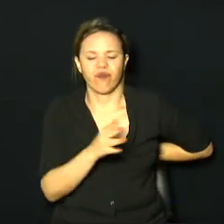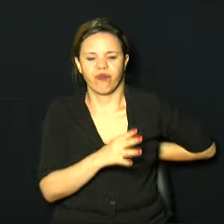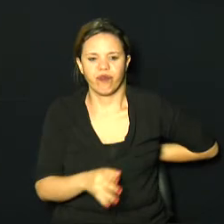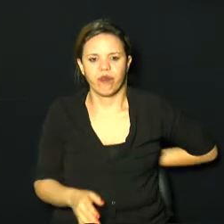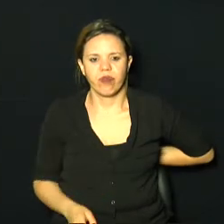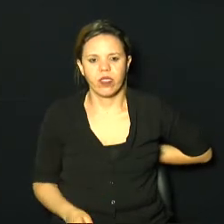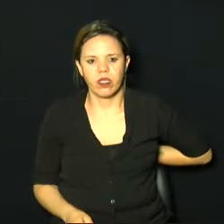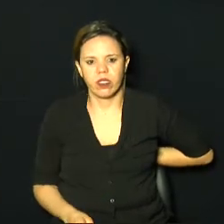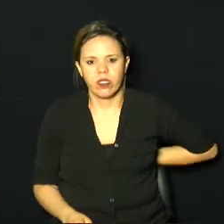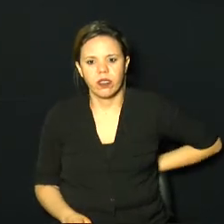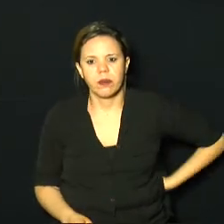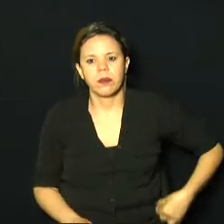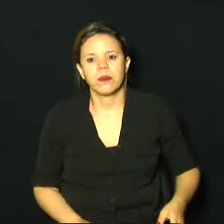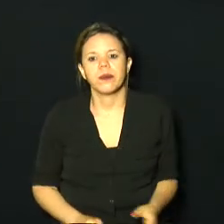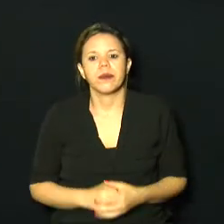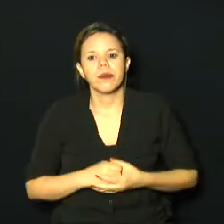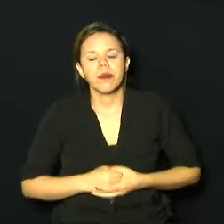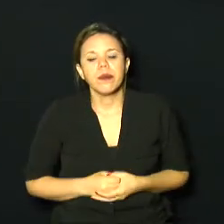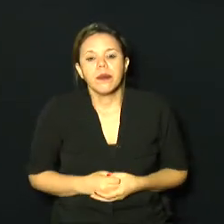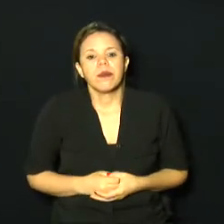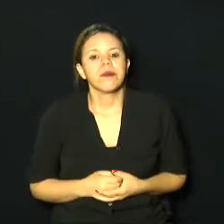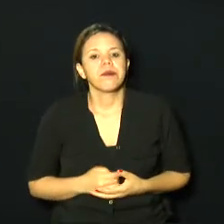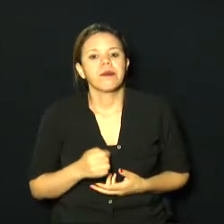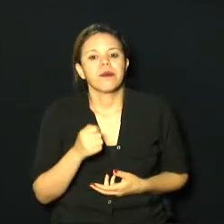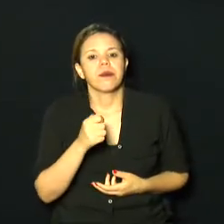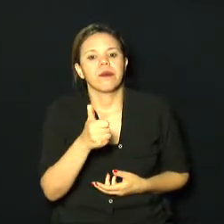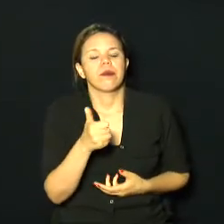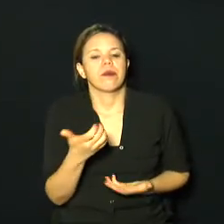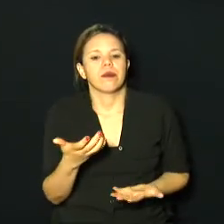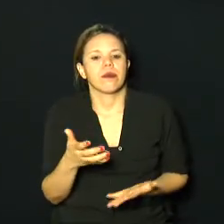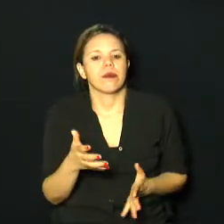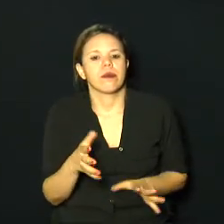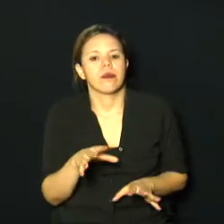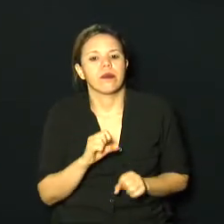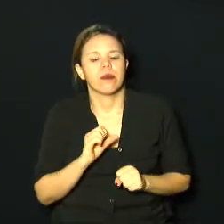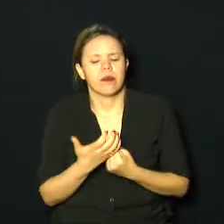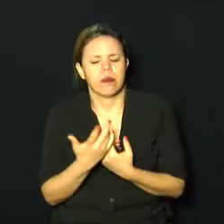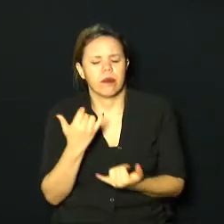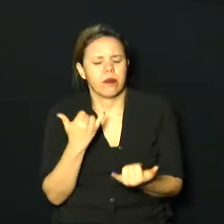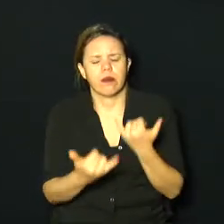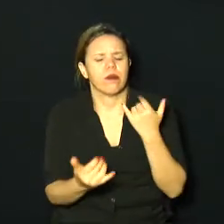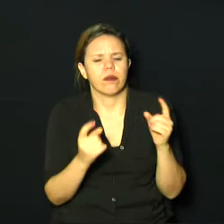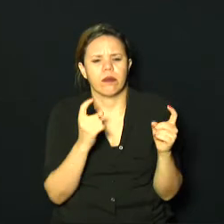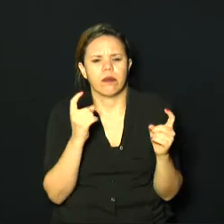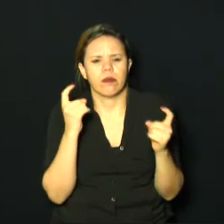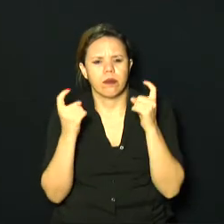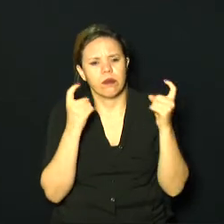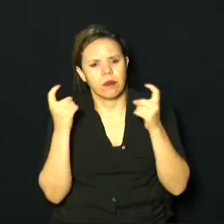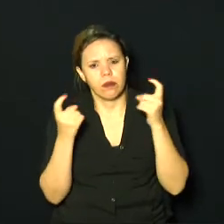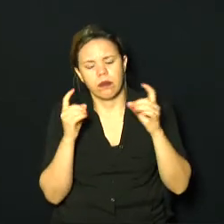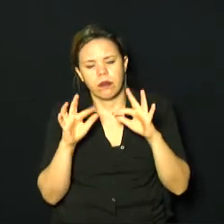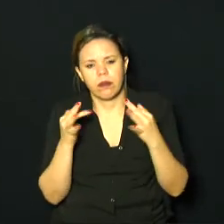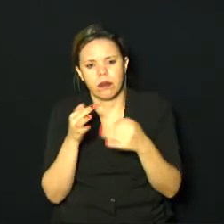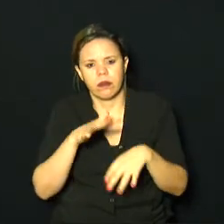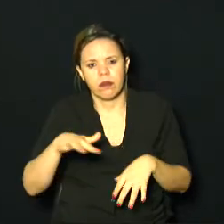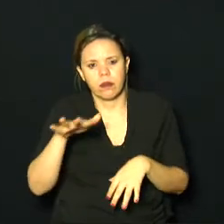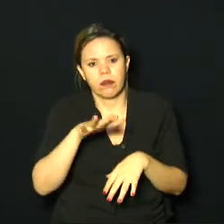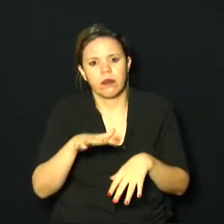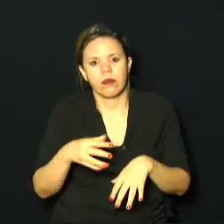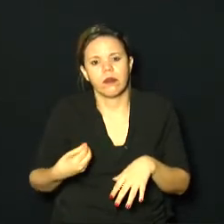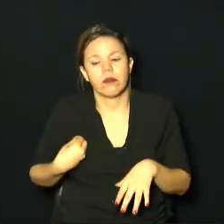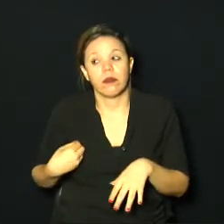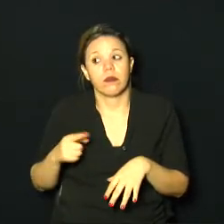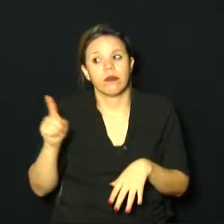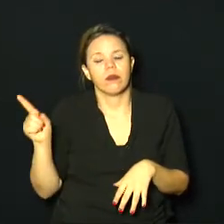e ela ainda com quase sintomas, né, da doença, preocupada com as famílias que estavam